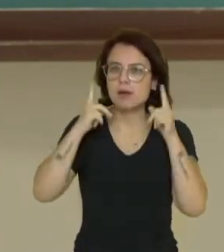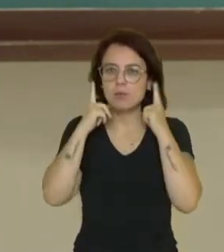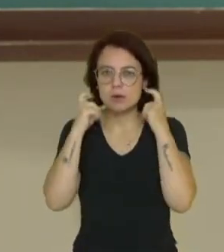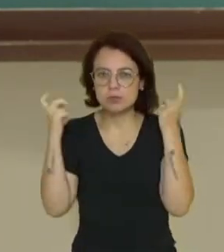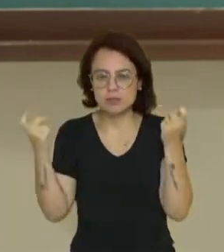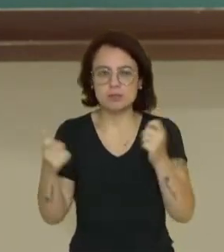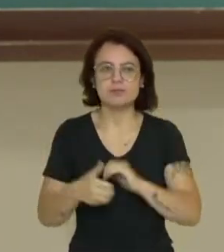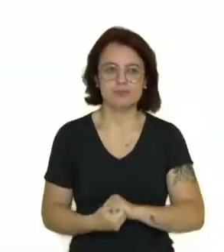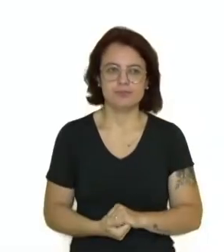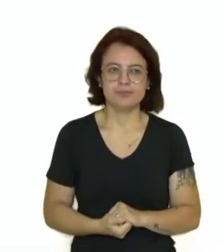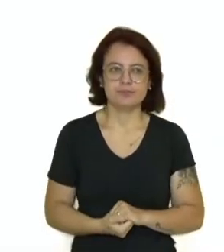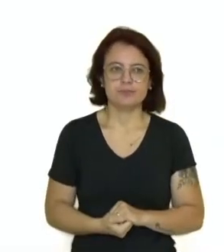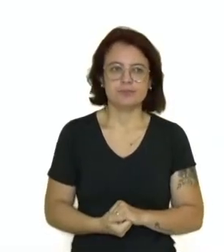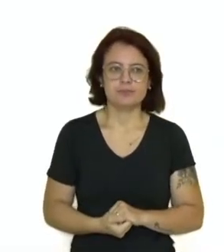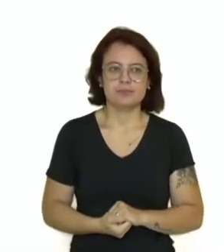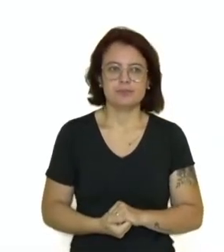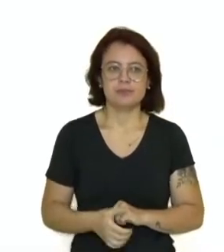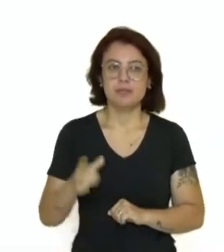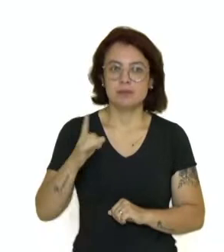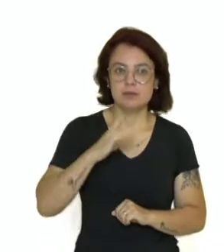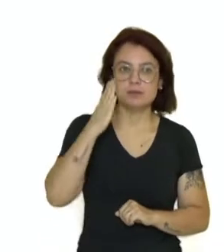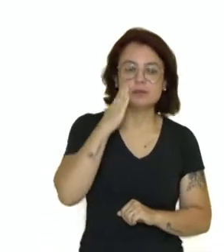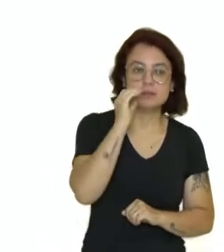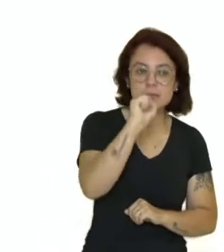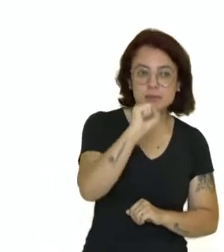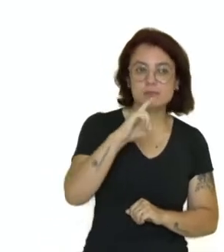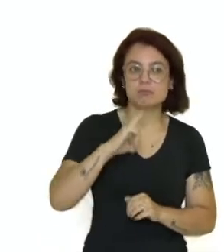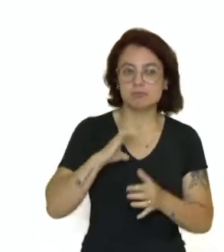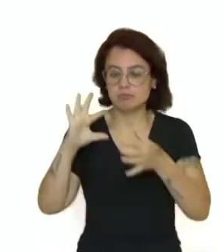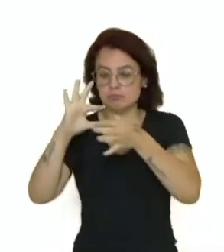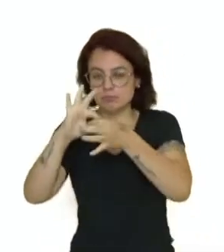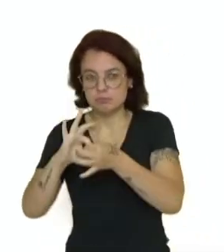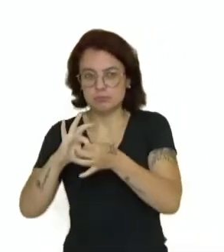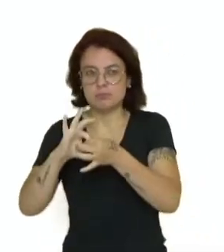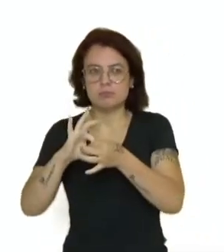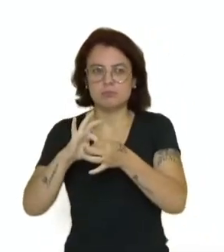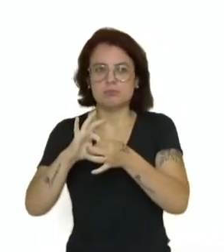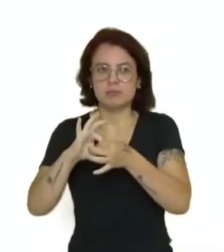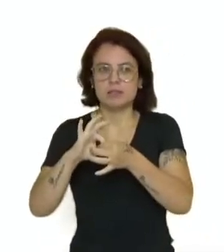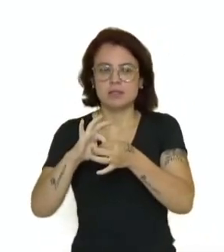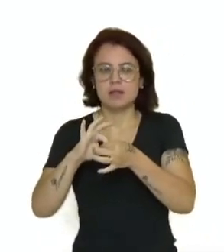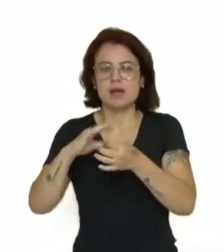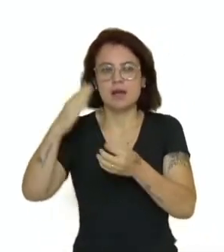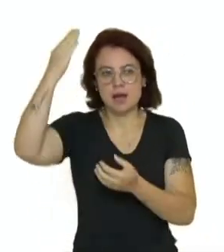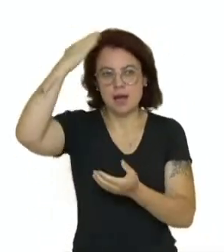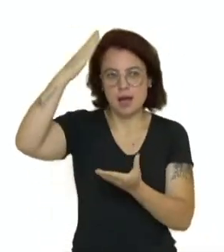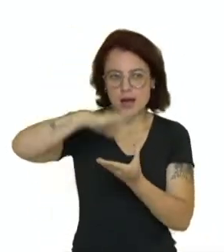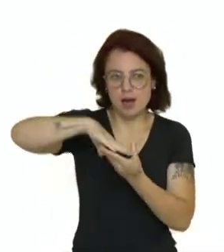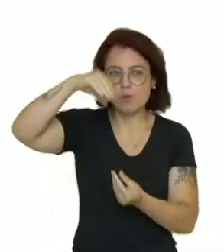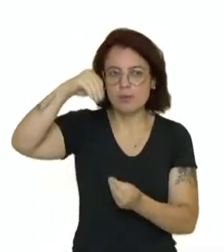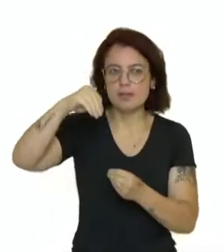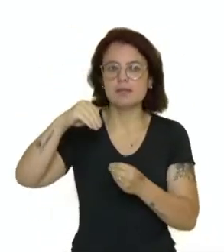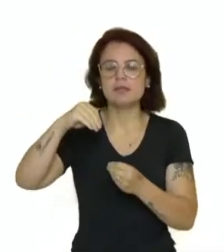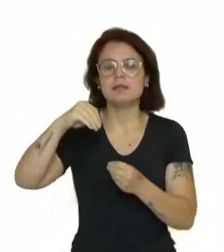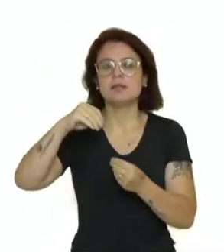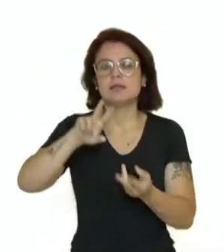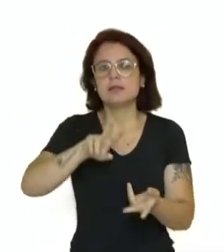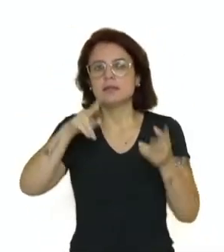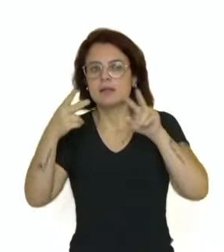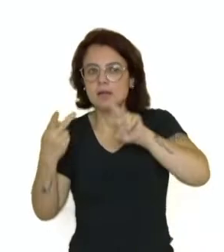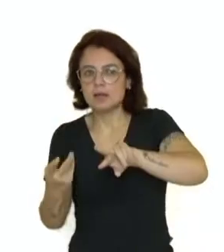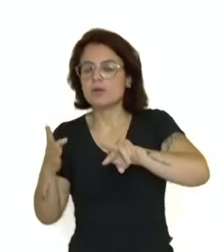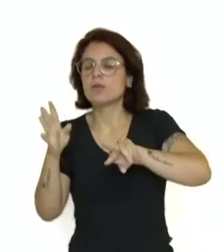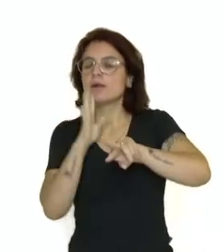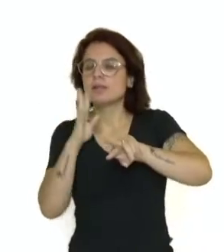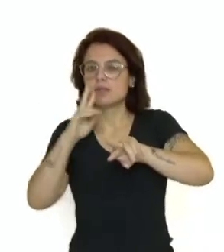Bom, então a sabedoria está muito ligada à alma. E é através da alma que eu conheço o que